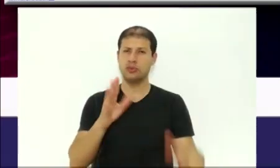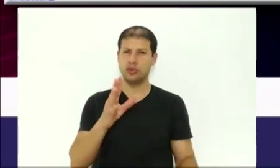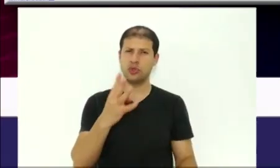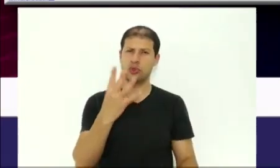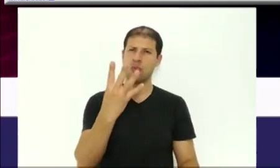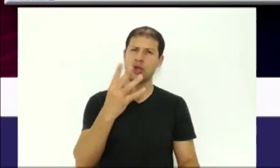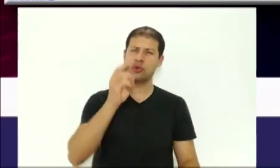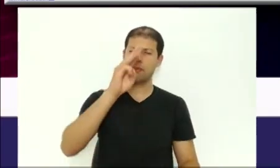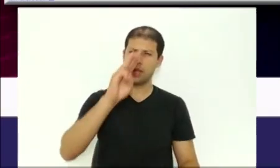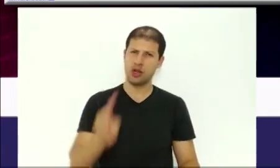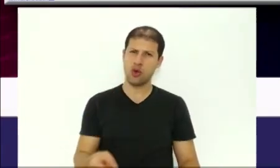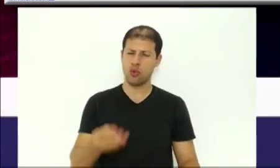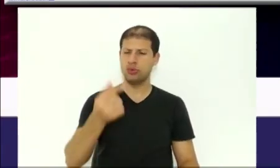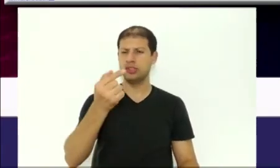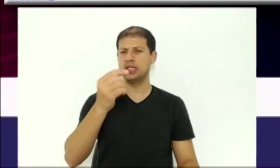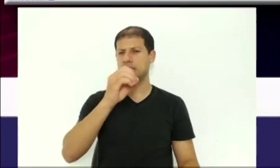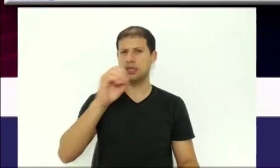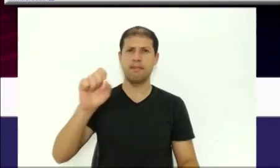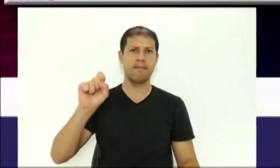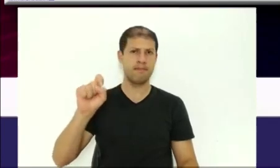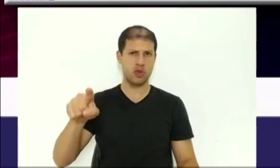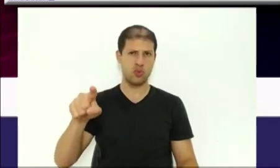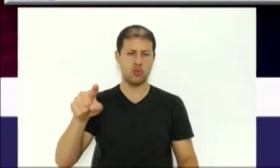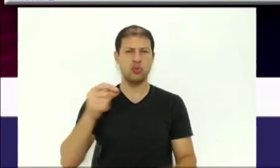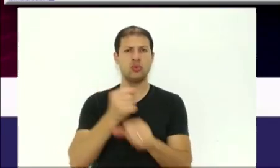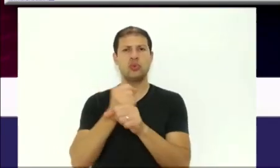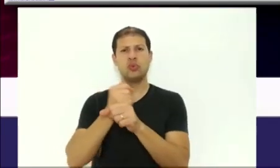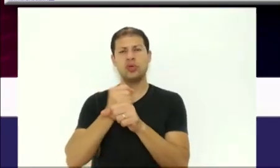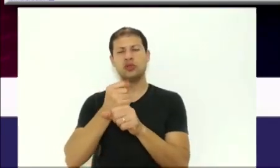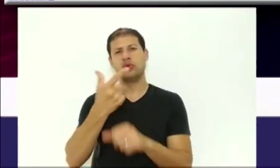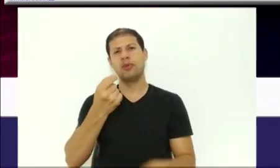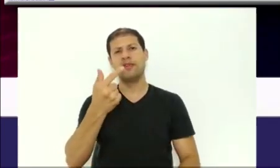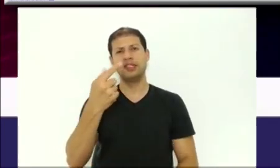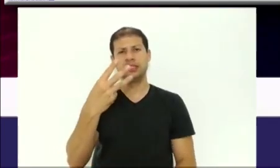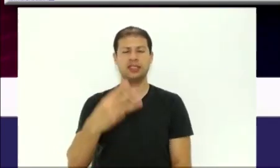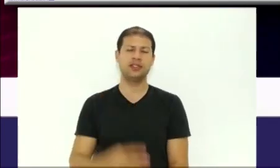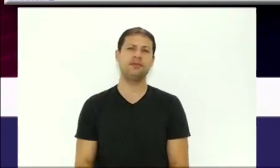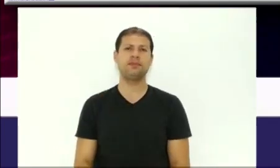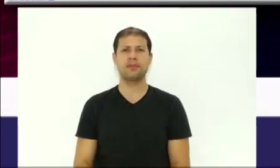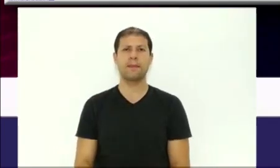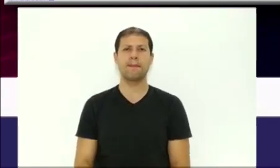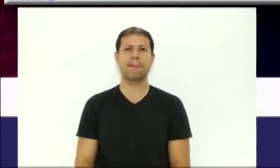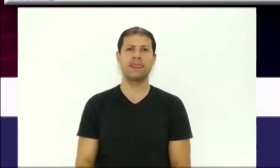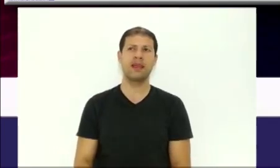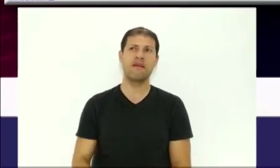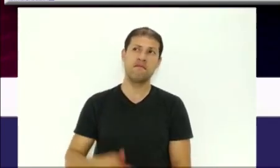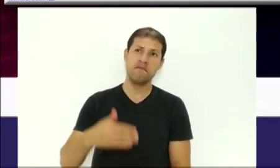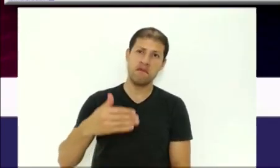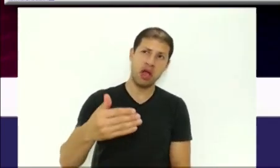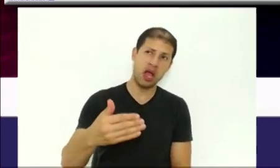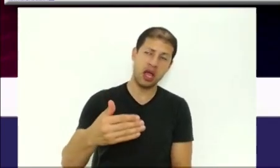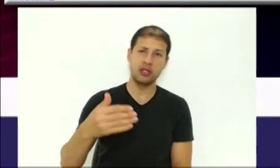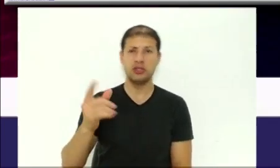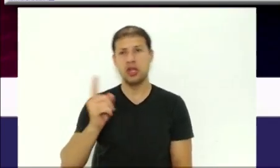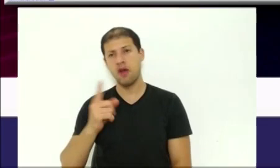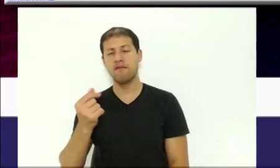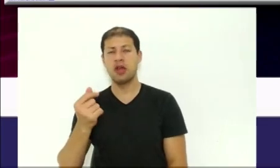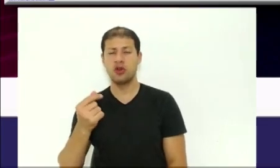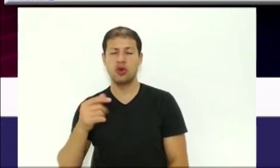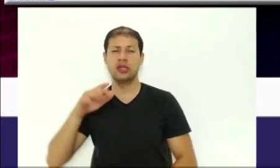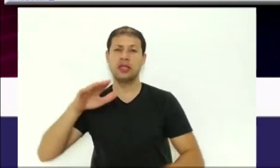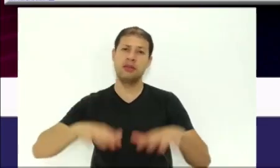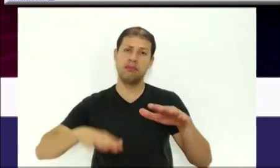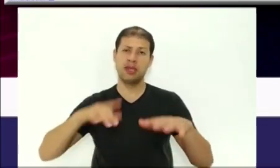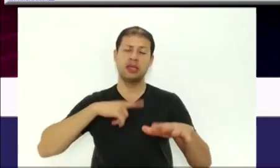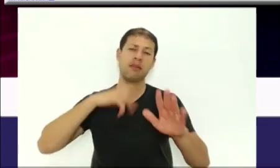e 700 mil para o ano de 2023. Se vai ser ou se não vai ser esse valor, depende da existência dos